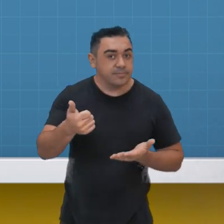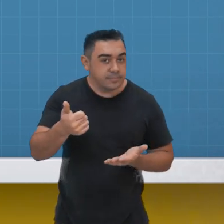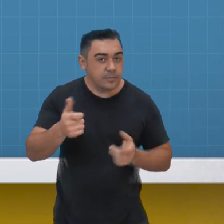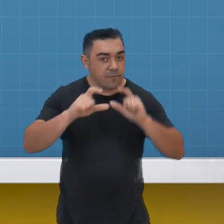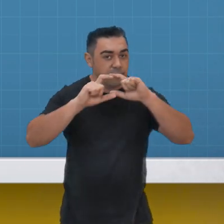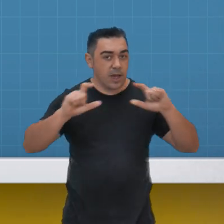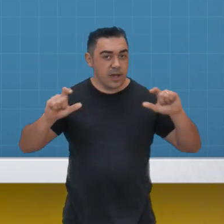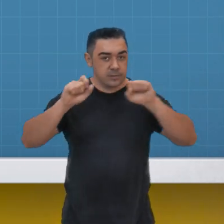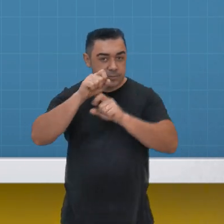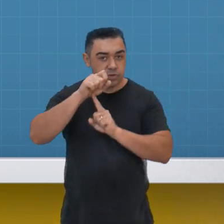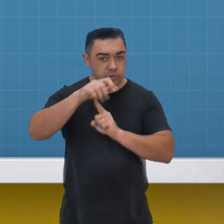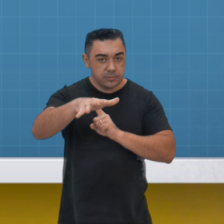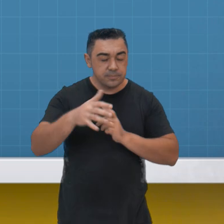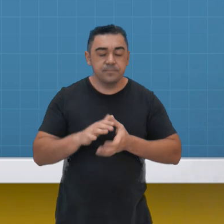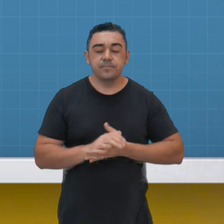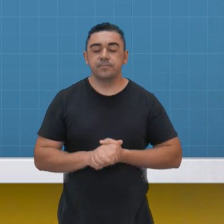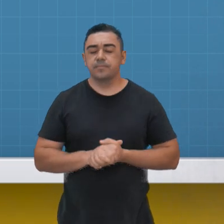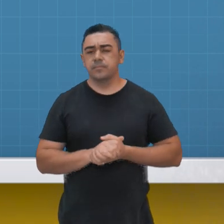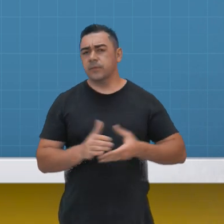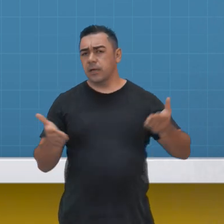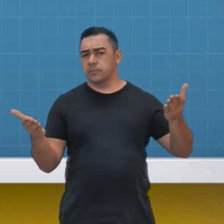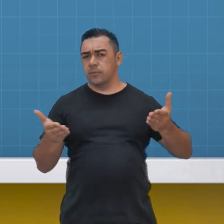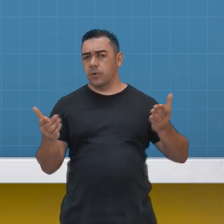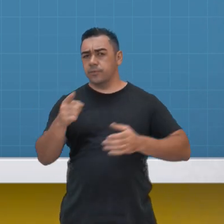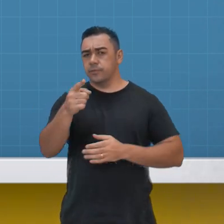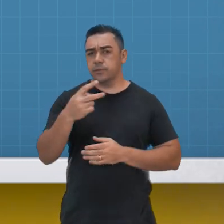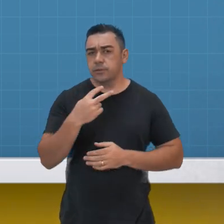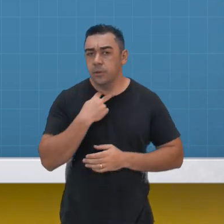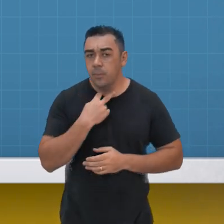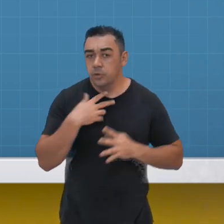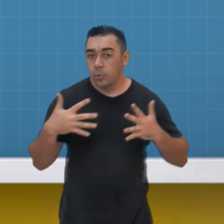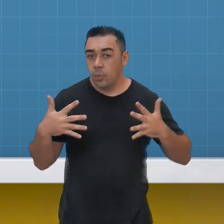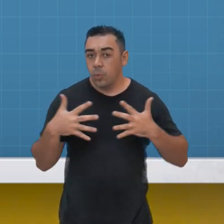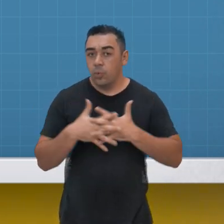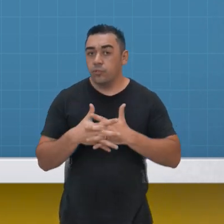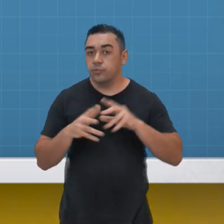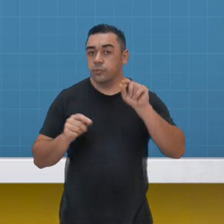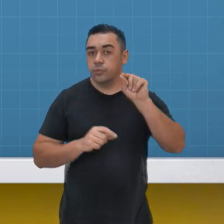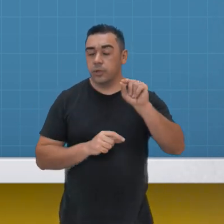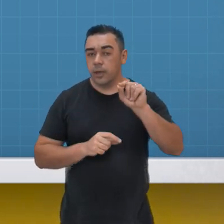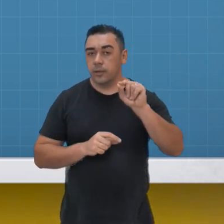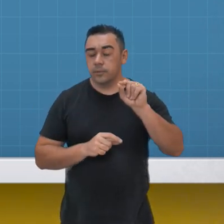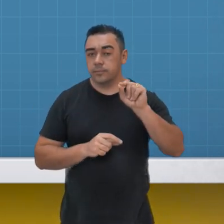né? Agora, você não pode confundir